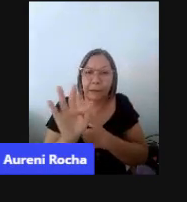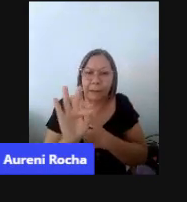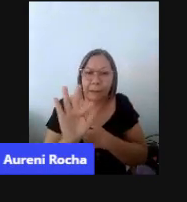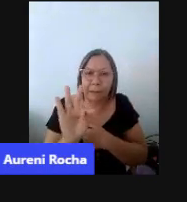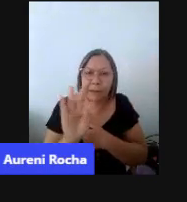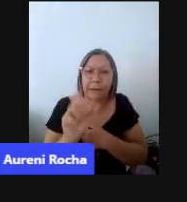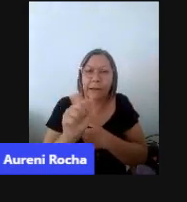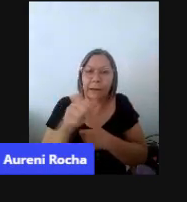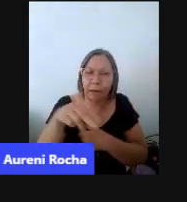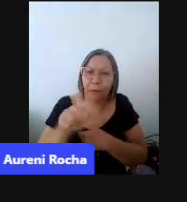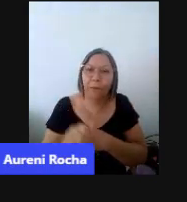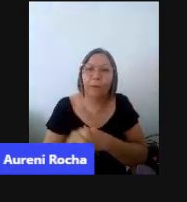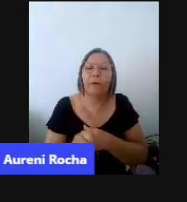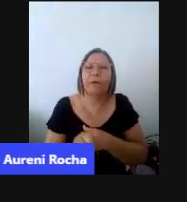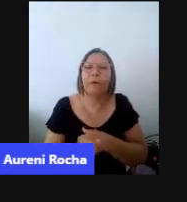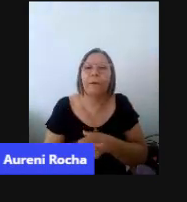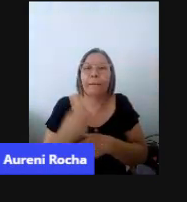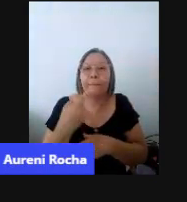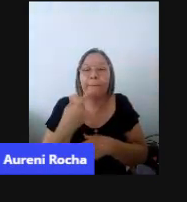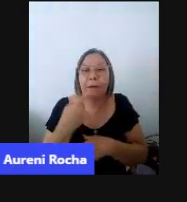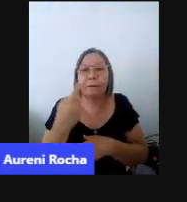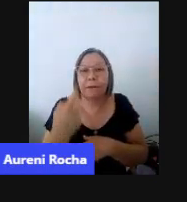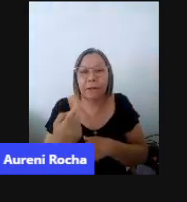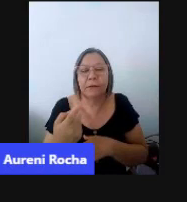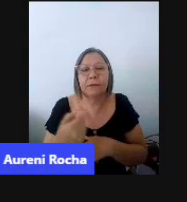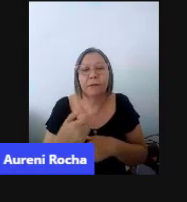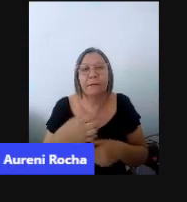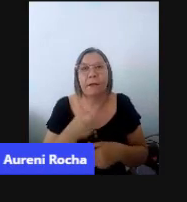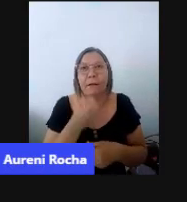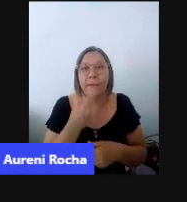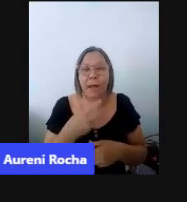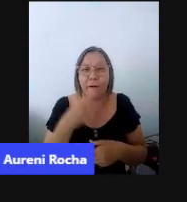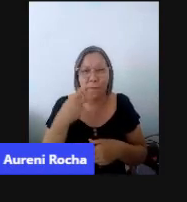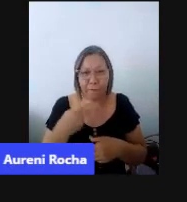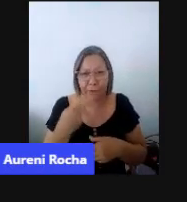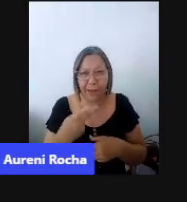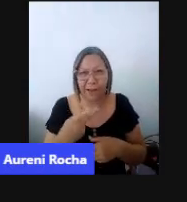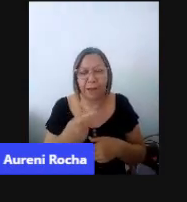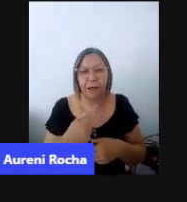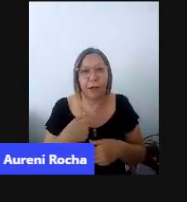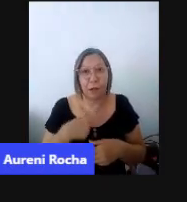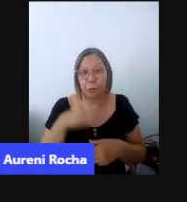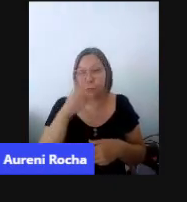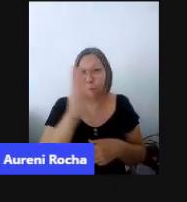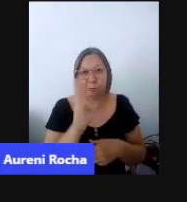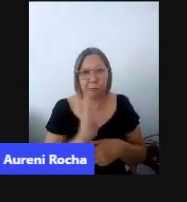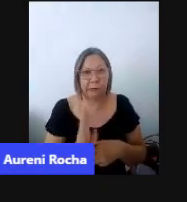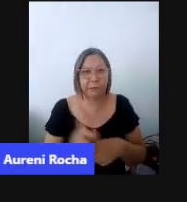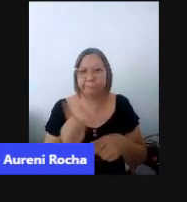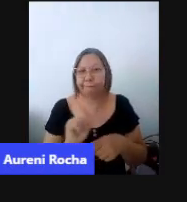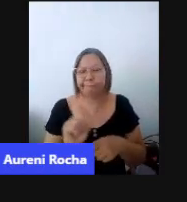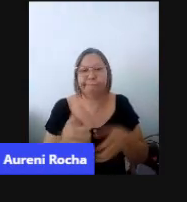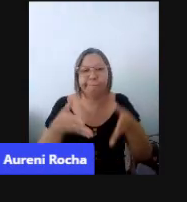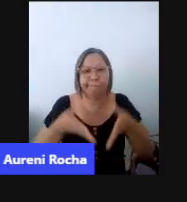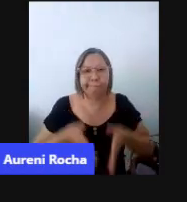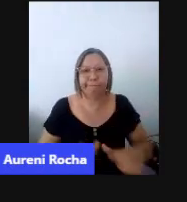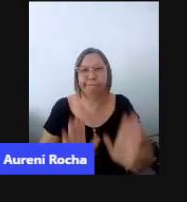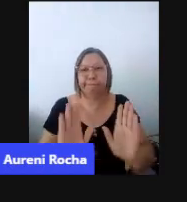Bom, como vocês veem pelo meu sotaque, eu não sou brasileiro. Na verdade, eu sou francês, e eu vim para o Brasil em